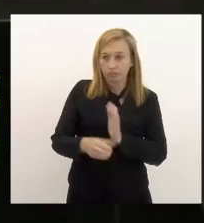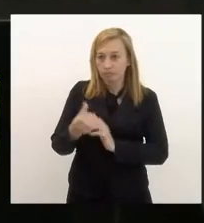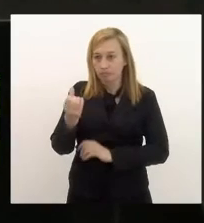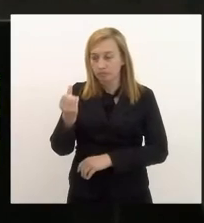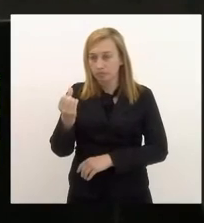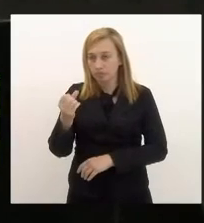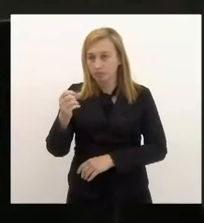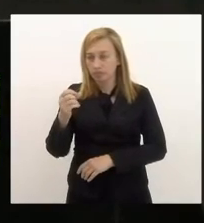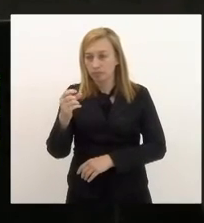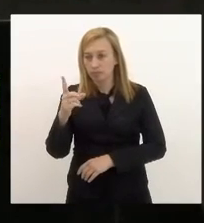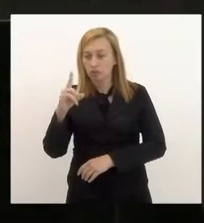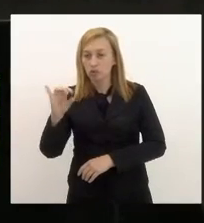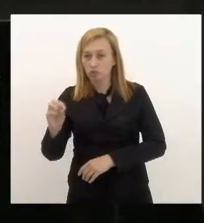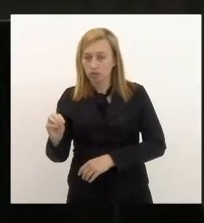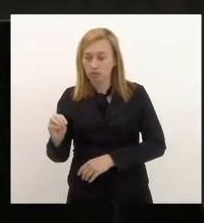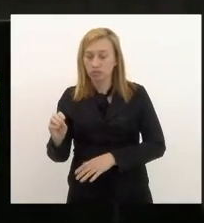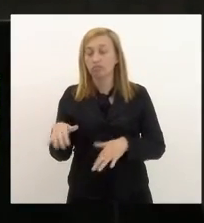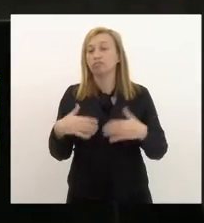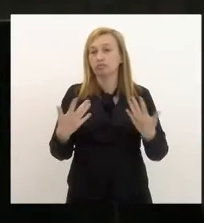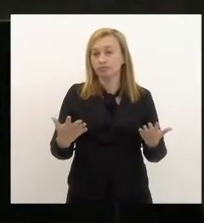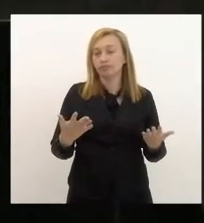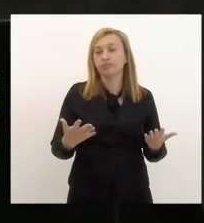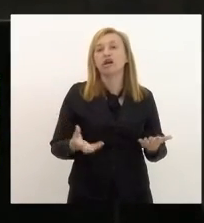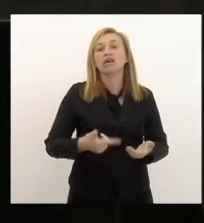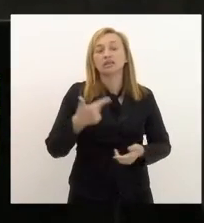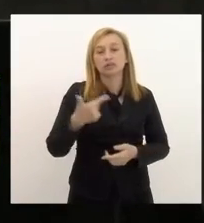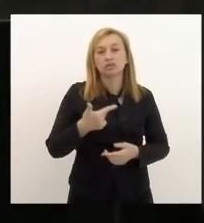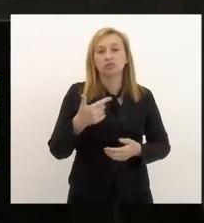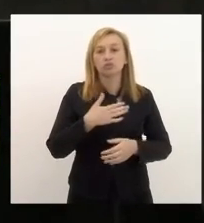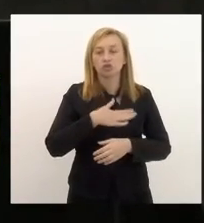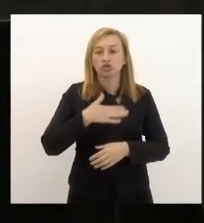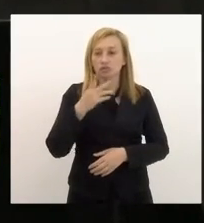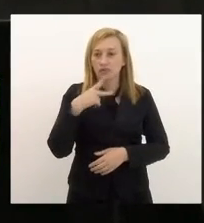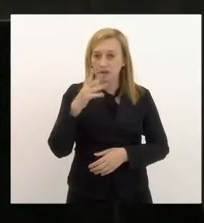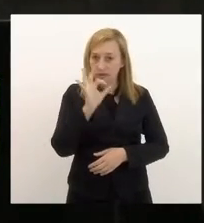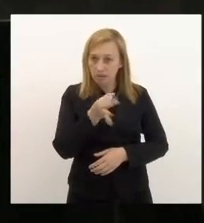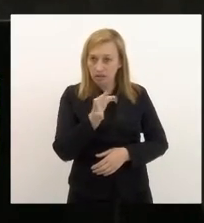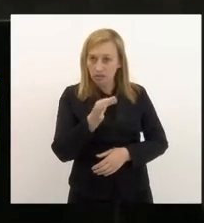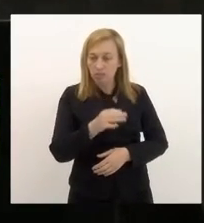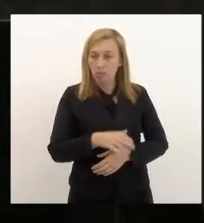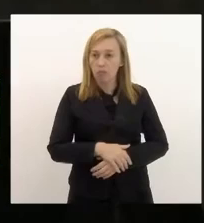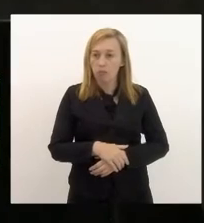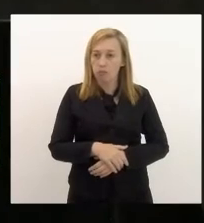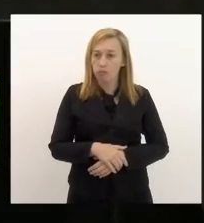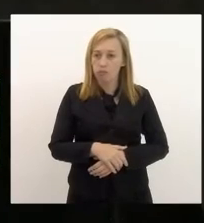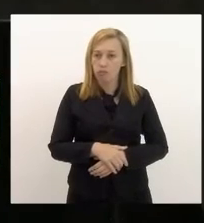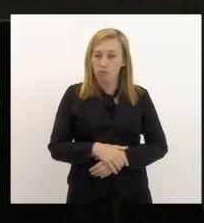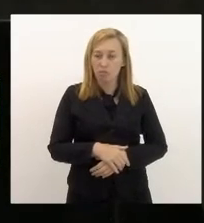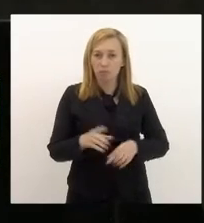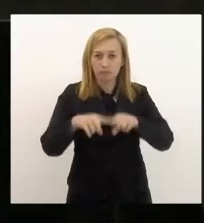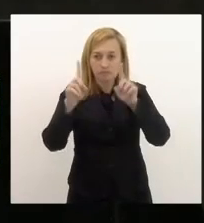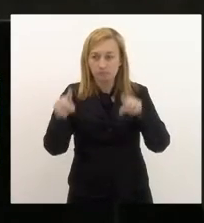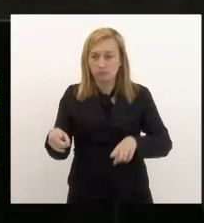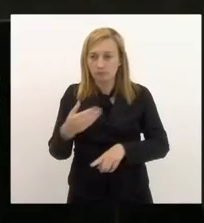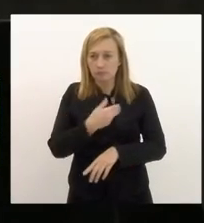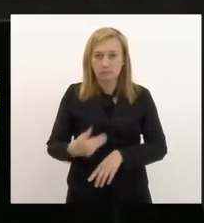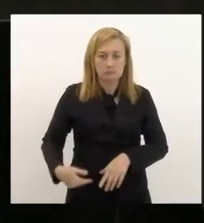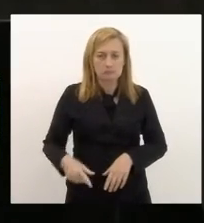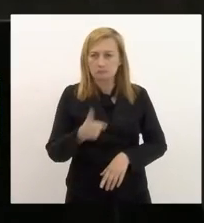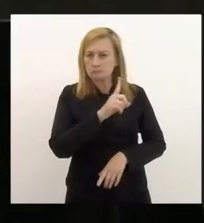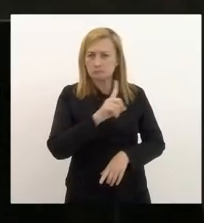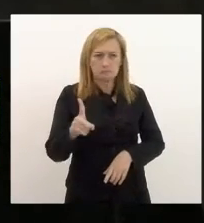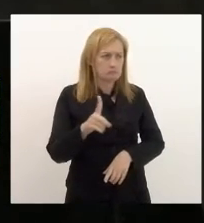essa dívida é impagável segundo gostaria de colocar muito claro que o funcionalismo público não é o